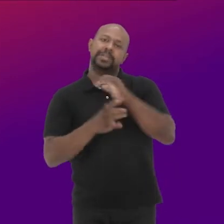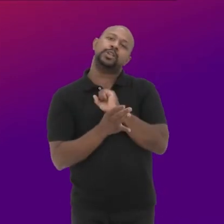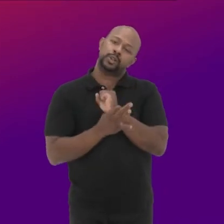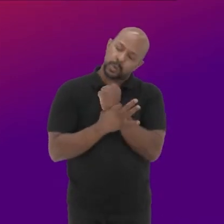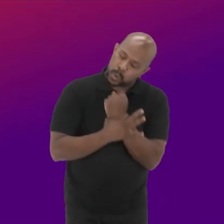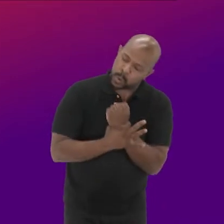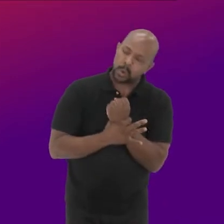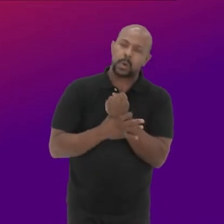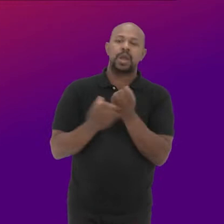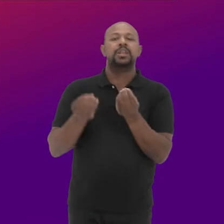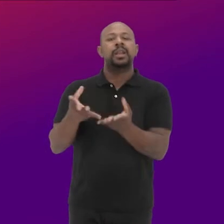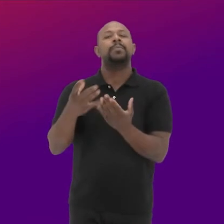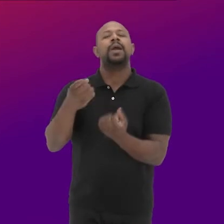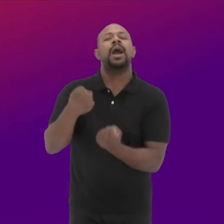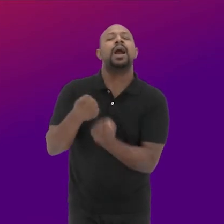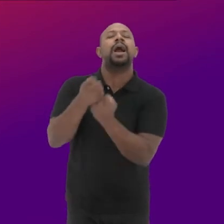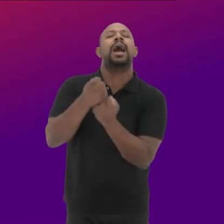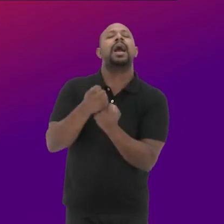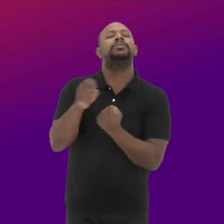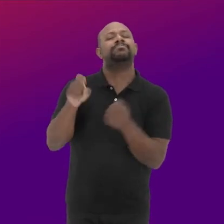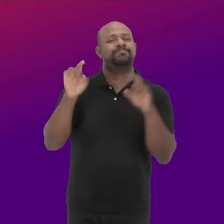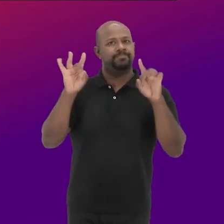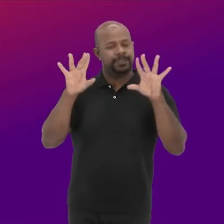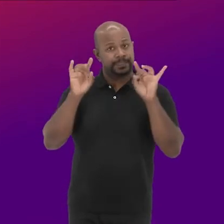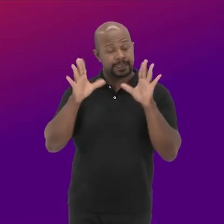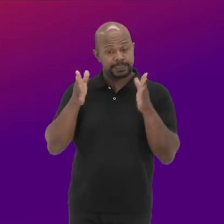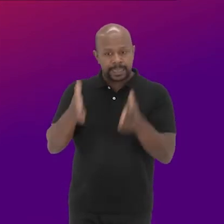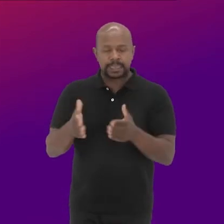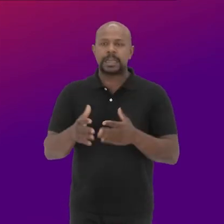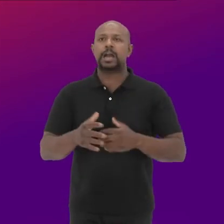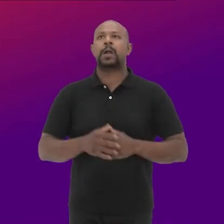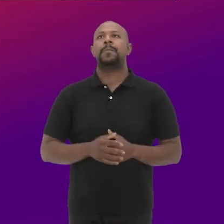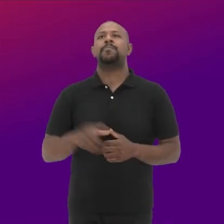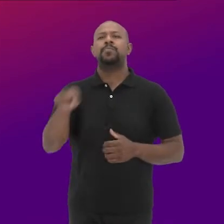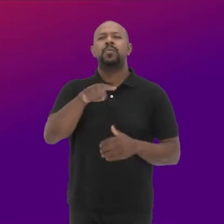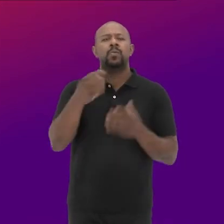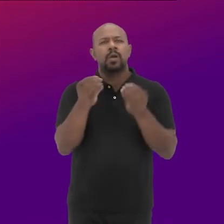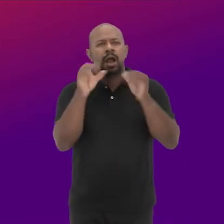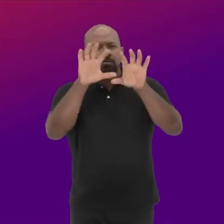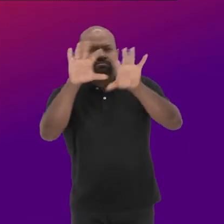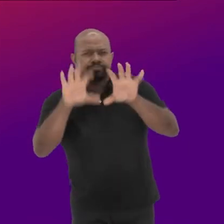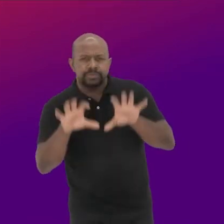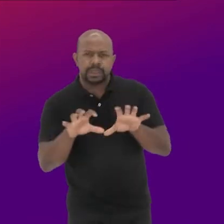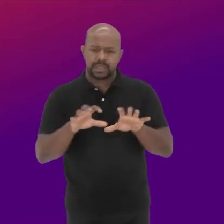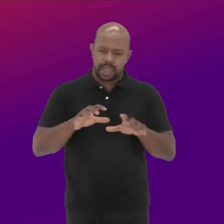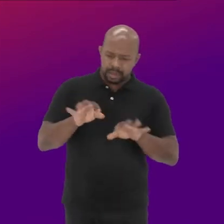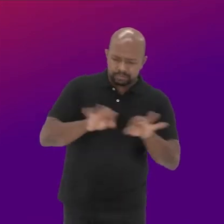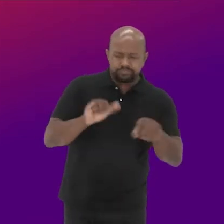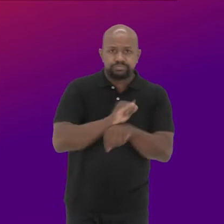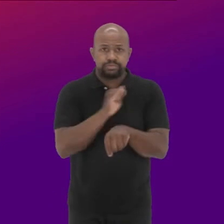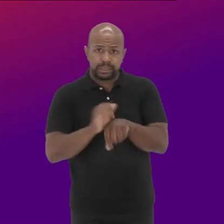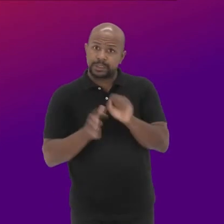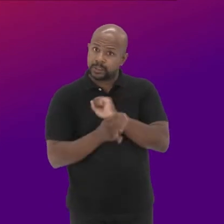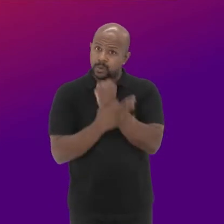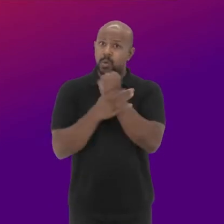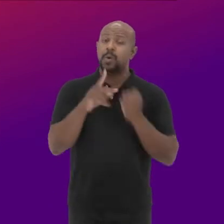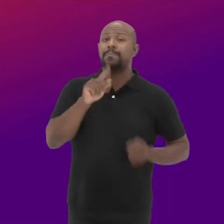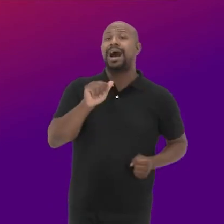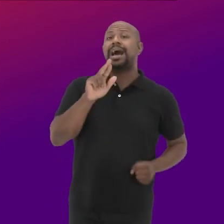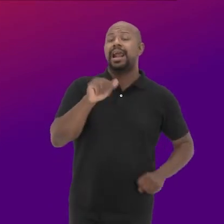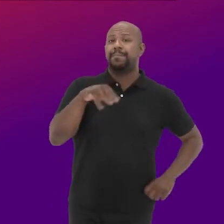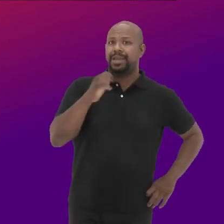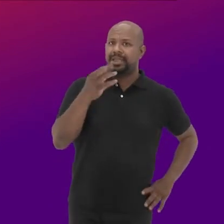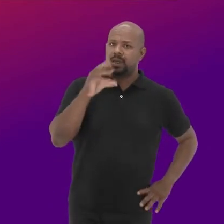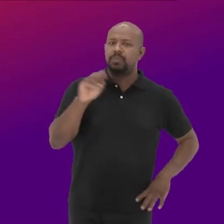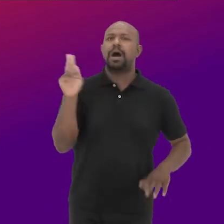de seguros e damos uma assistência especializada no desenho e na elaboração de seguros paramétricos